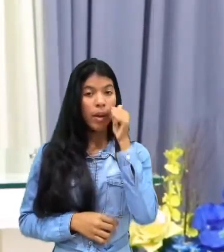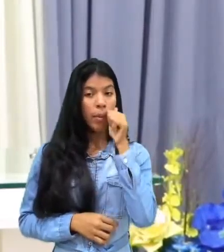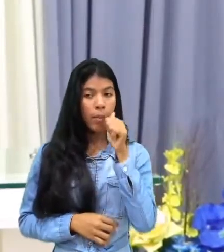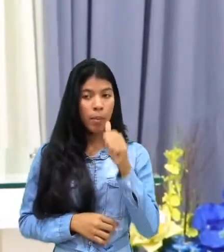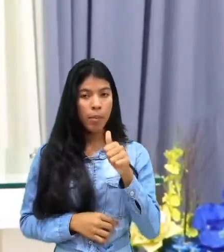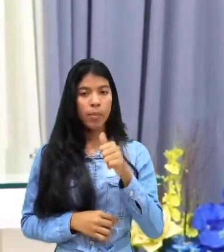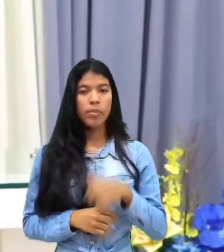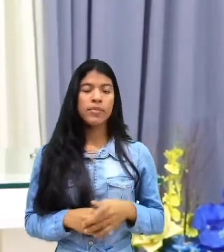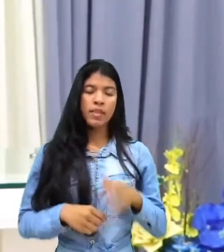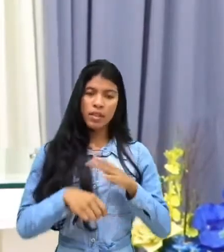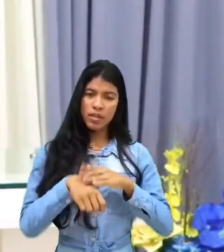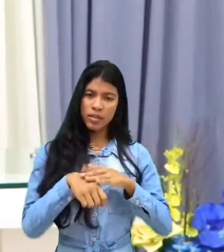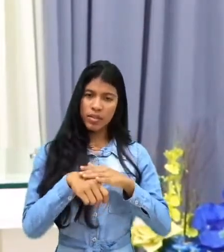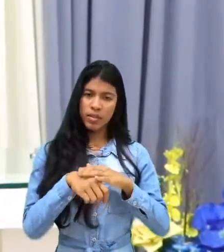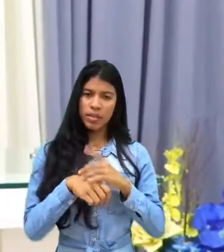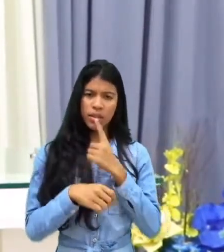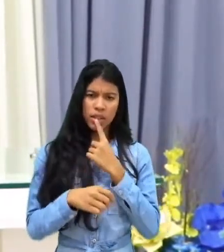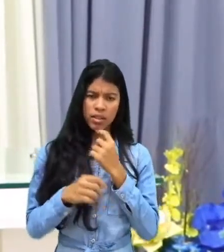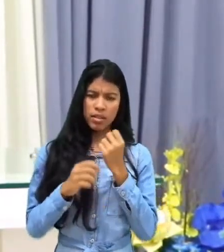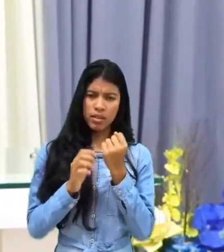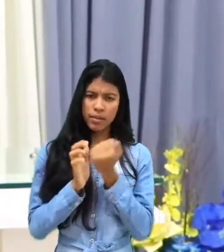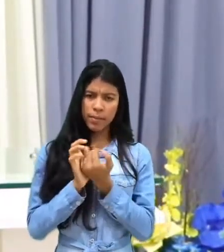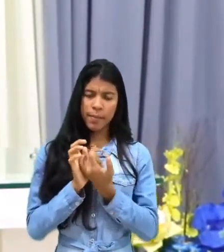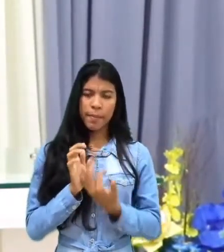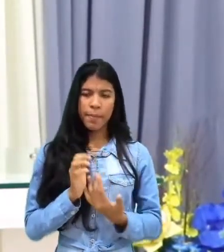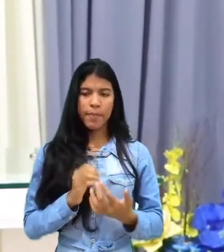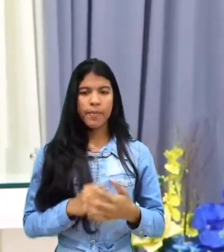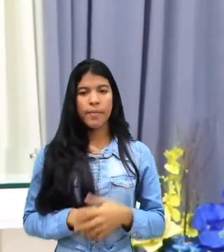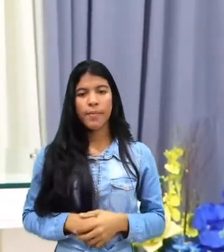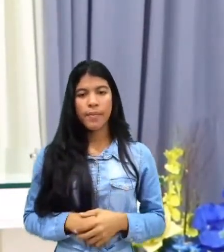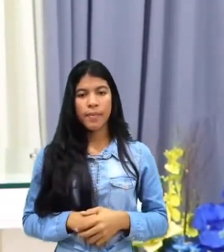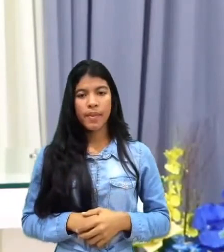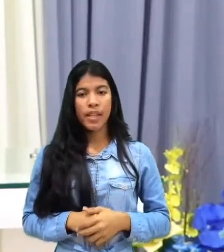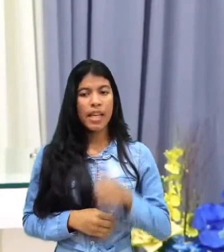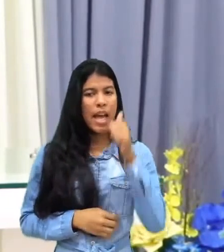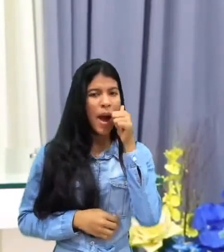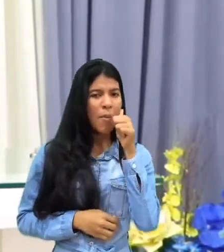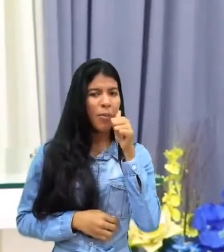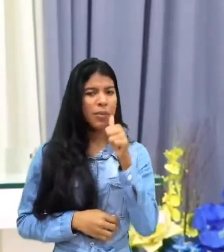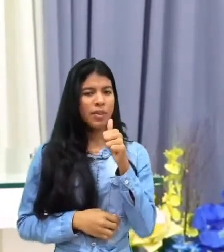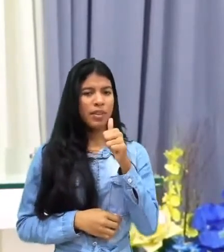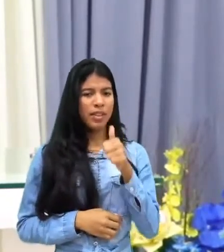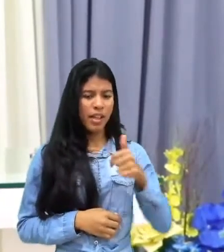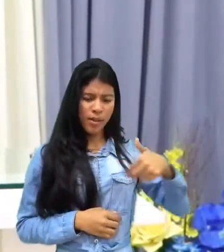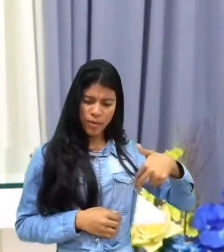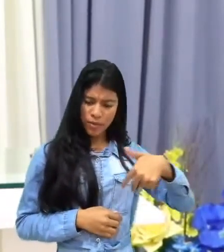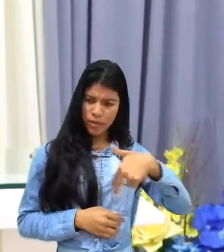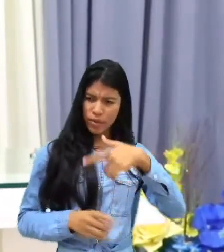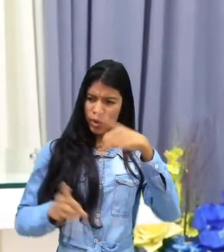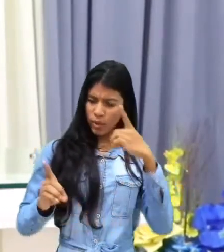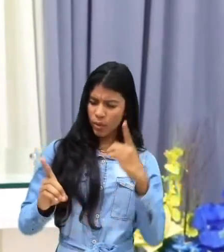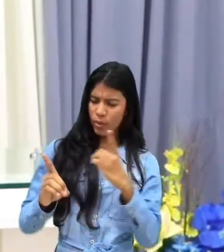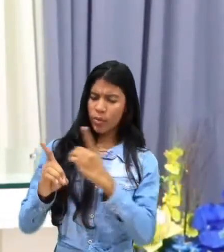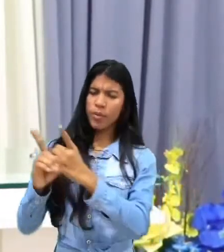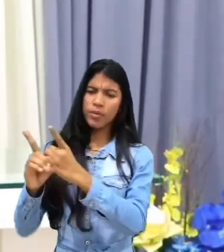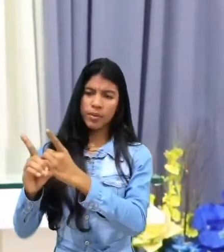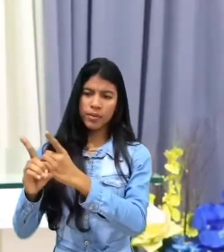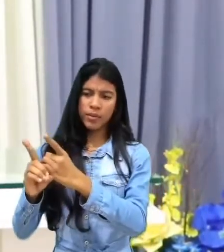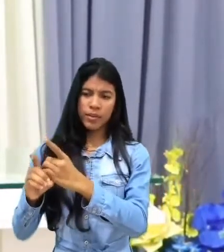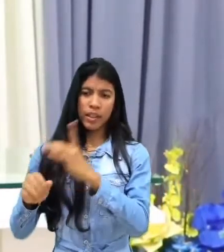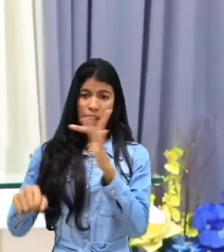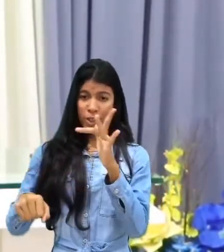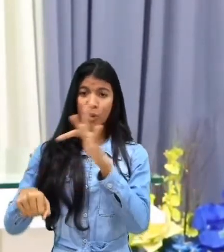Jesus ia passando e a mulher foi ao encontro do Senhor, tocou nele. E a partir de então,